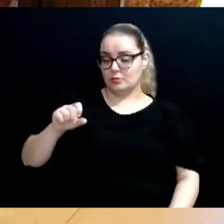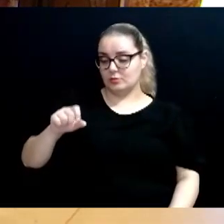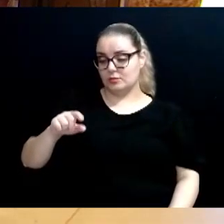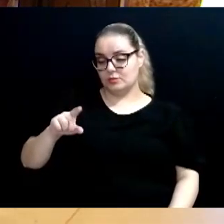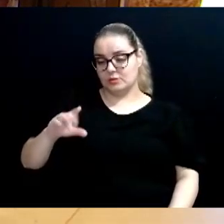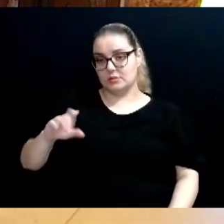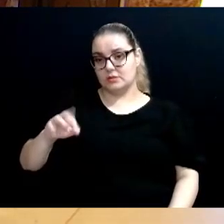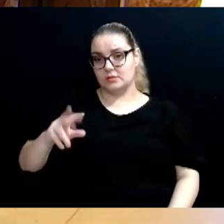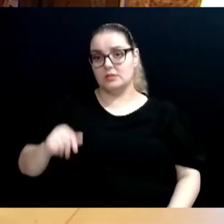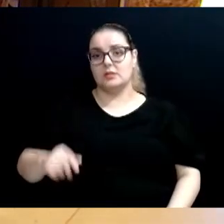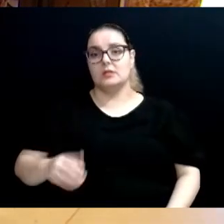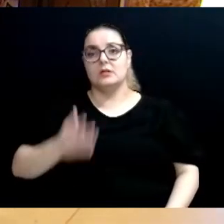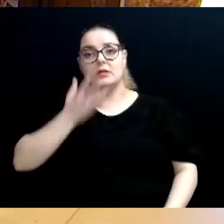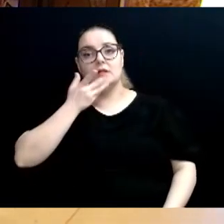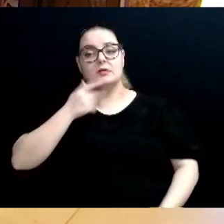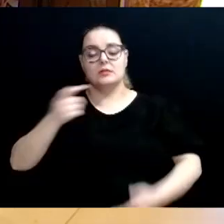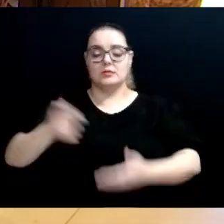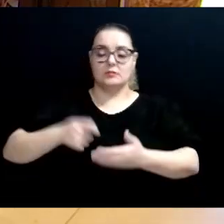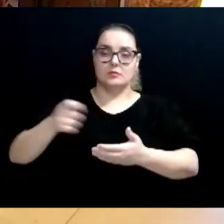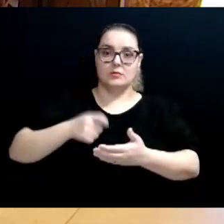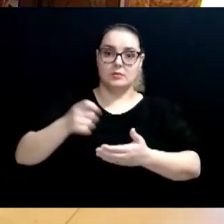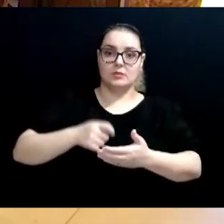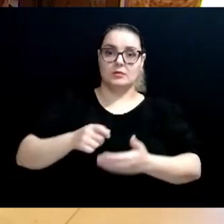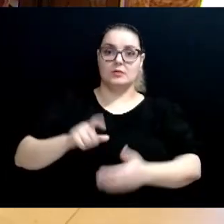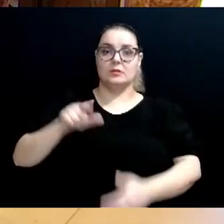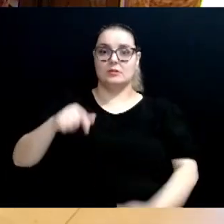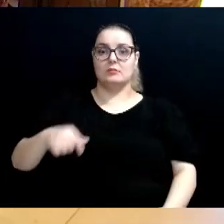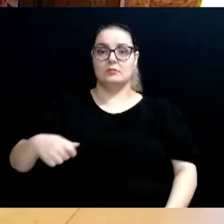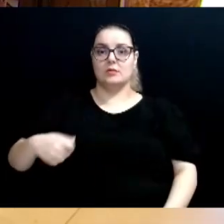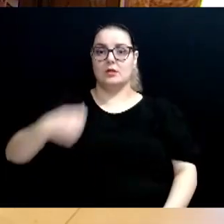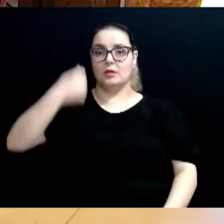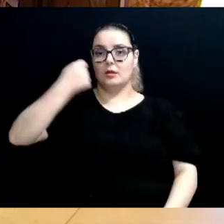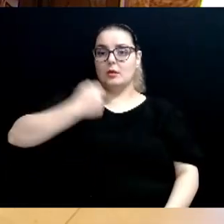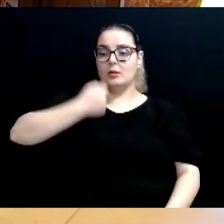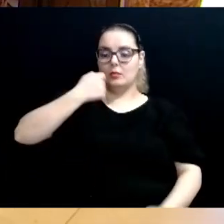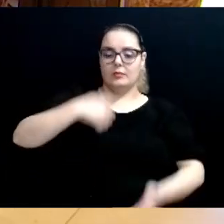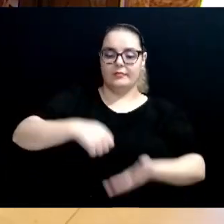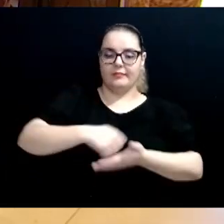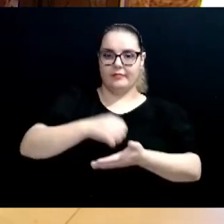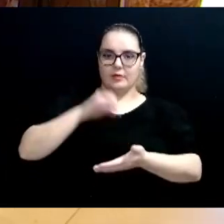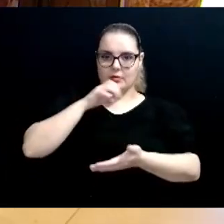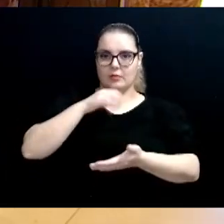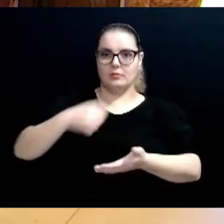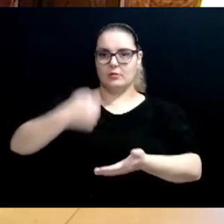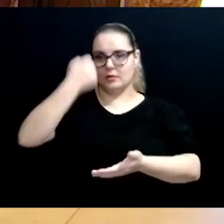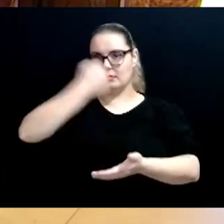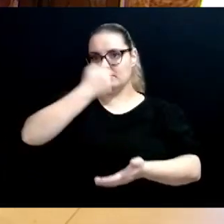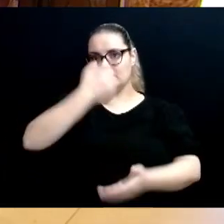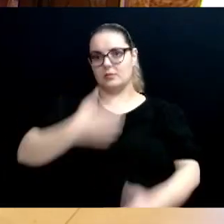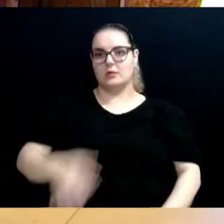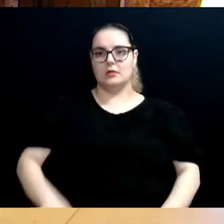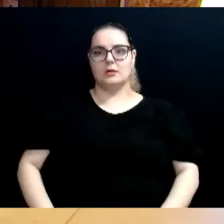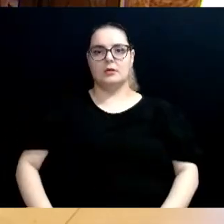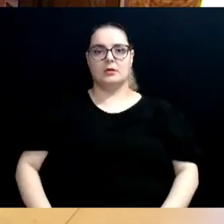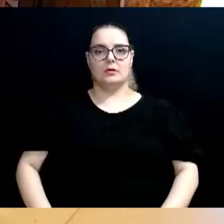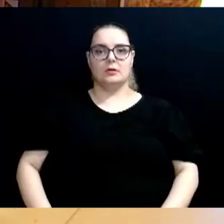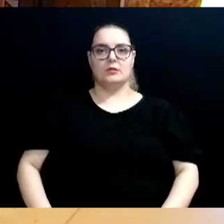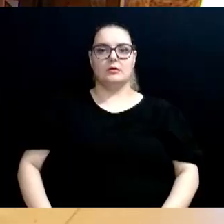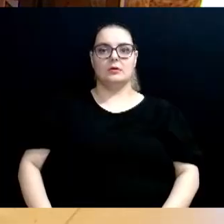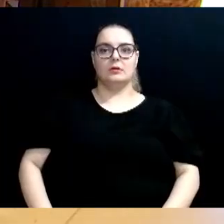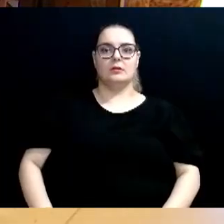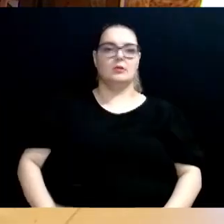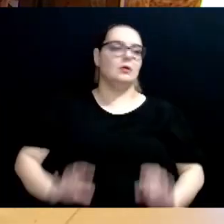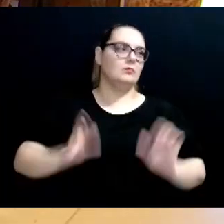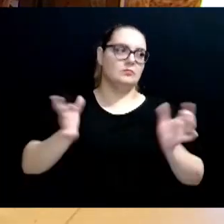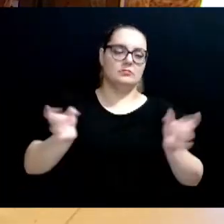de cera e coisa. Daí a criança pintava. Sim. E depois passava o ferro, o boneco ficava para sempre daquele jeito. Acabou o